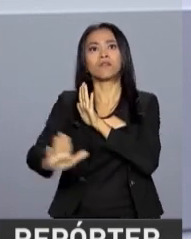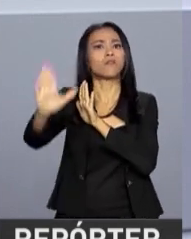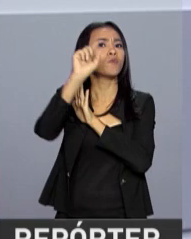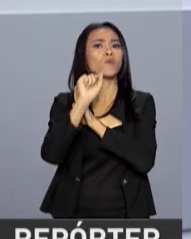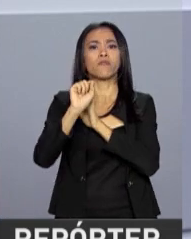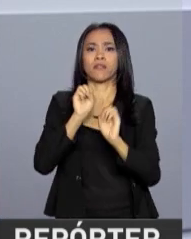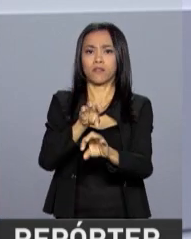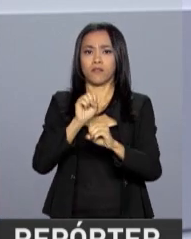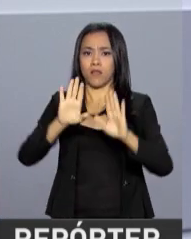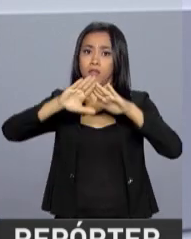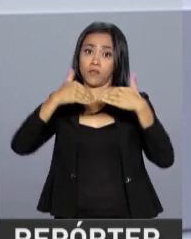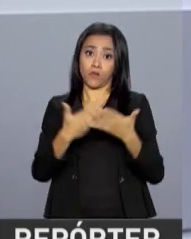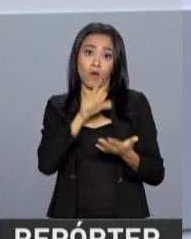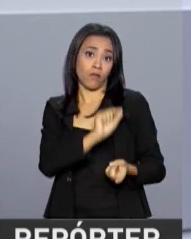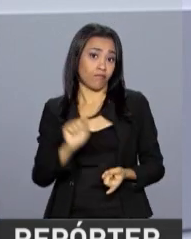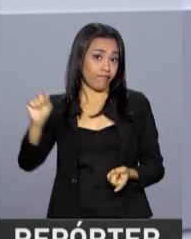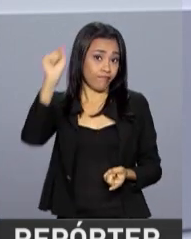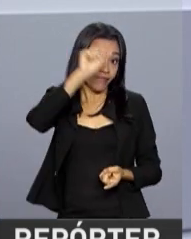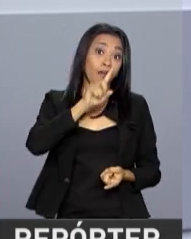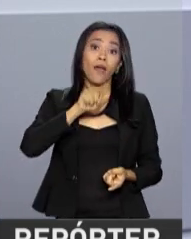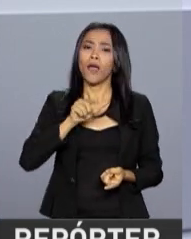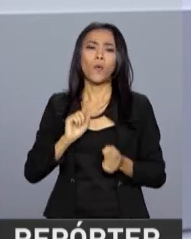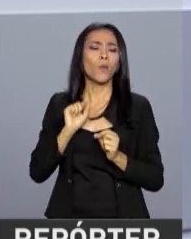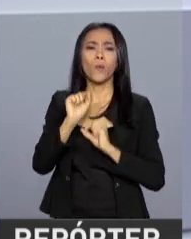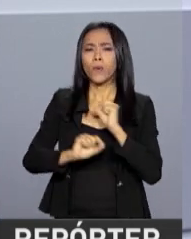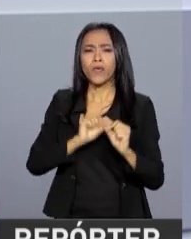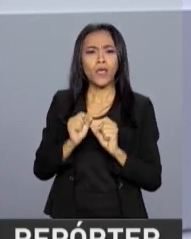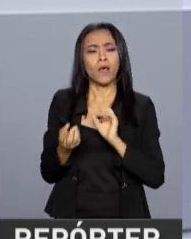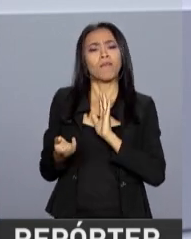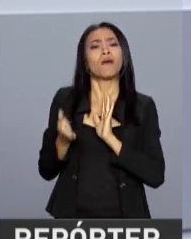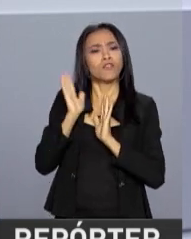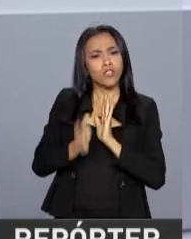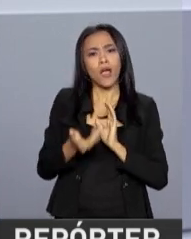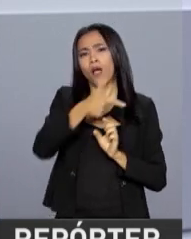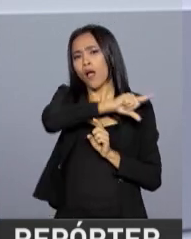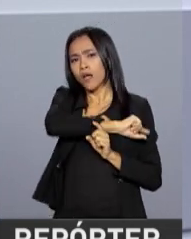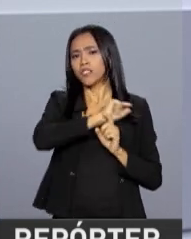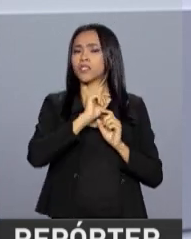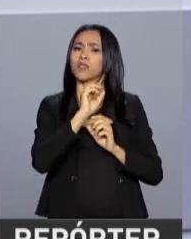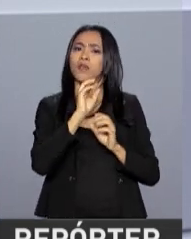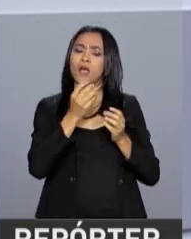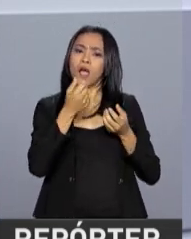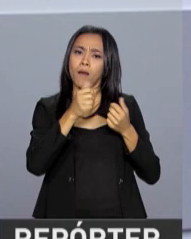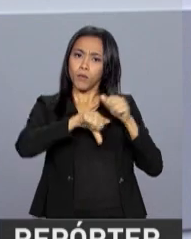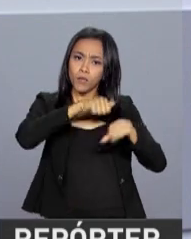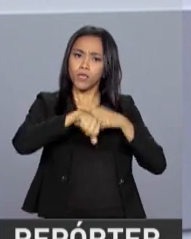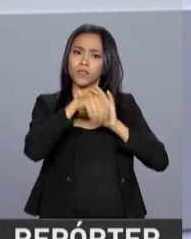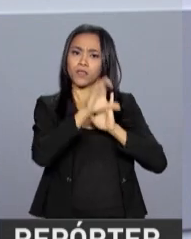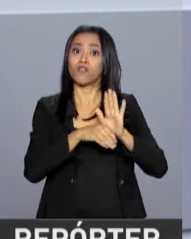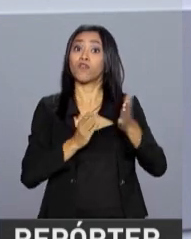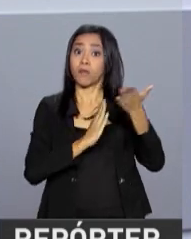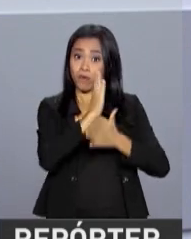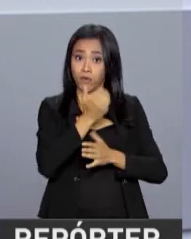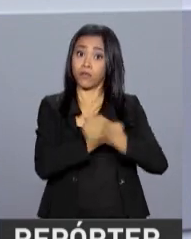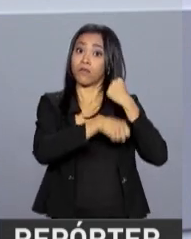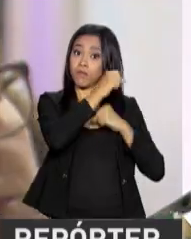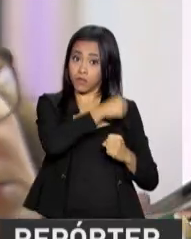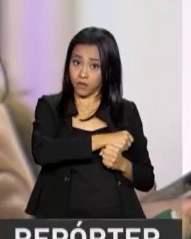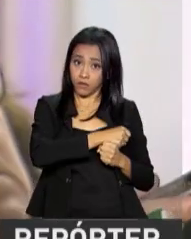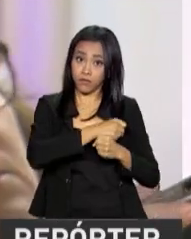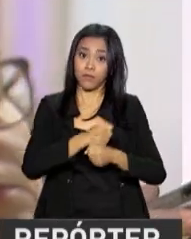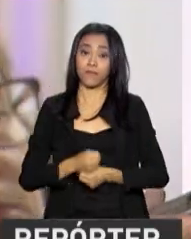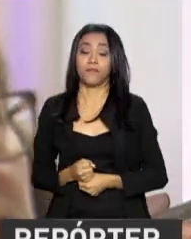colégios ela está sendo construída levando em conta o que está previsto na reforma do ensino médio aprovada no ano passado